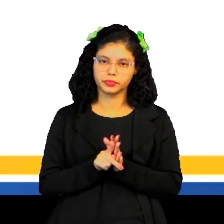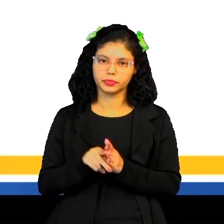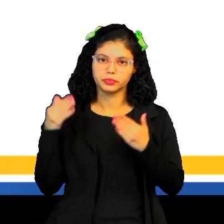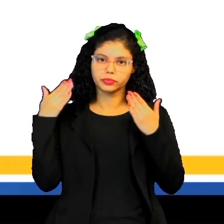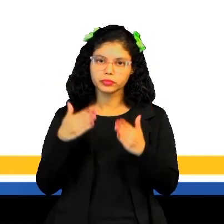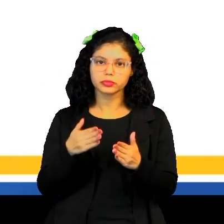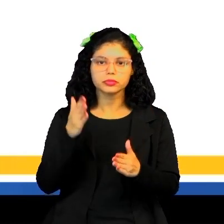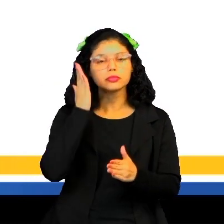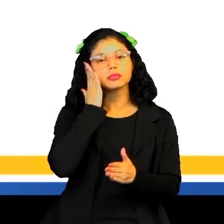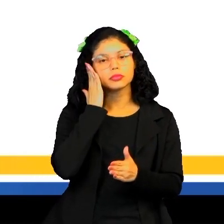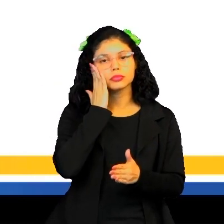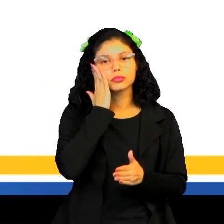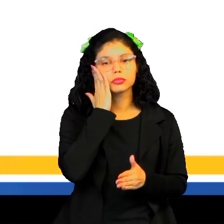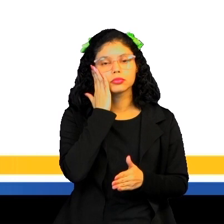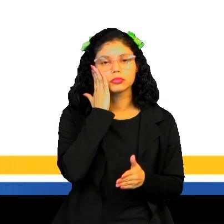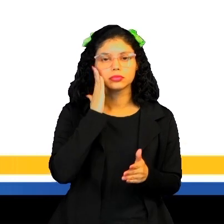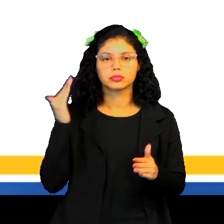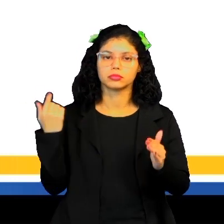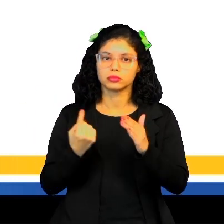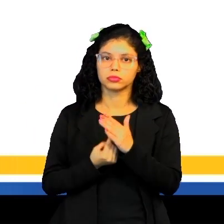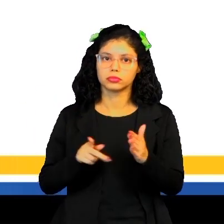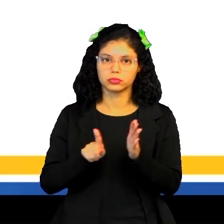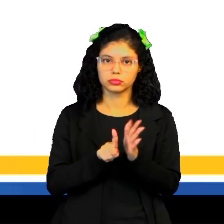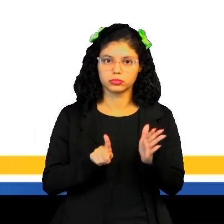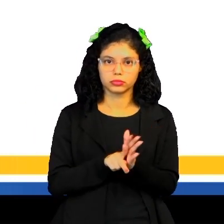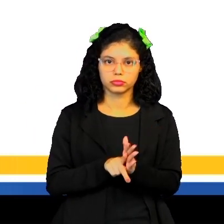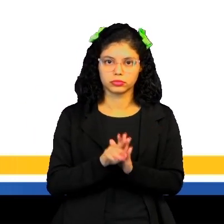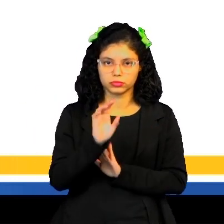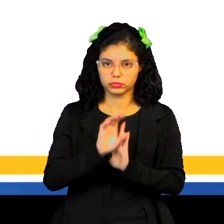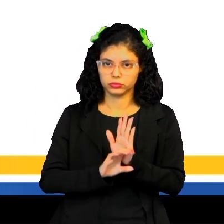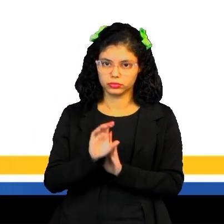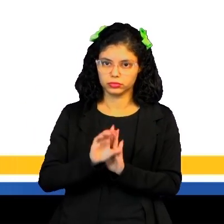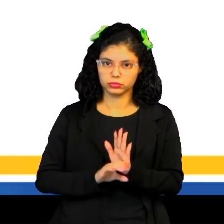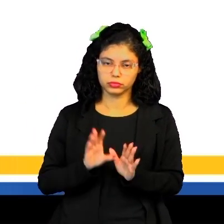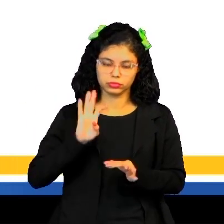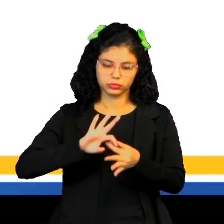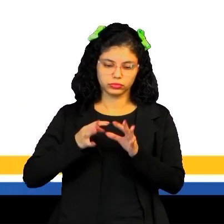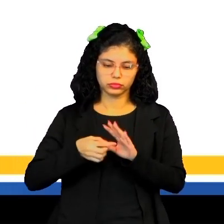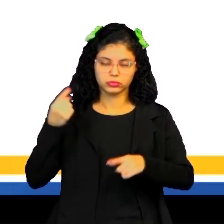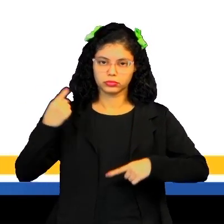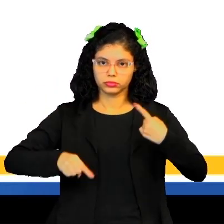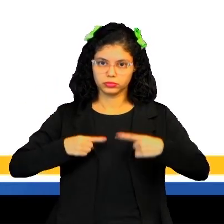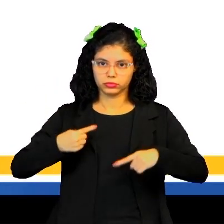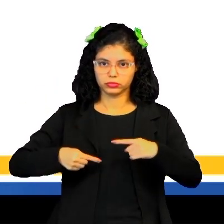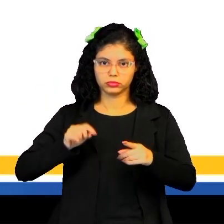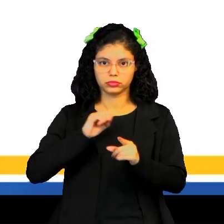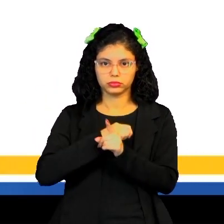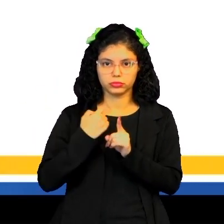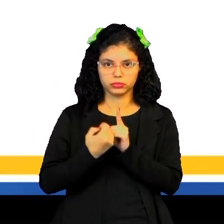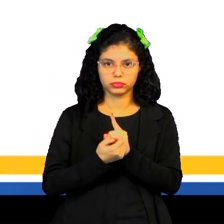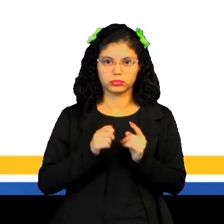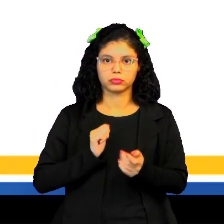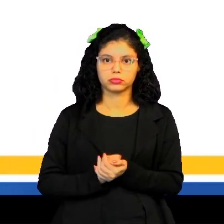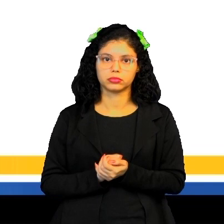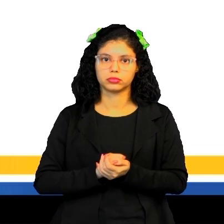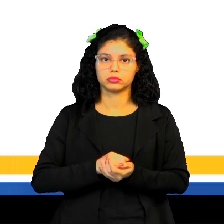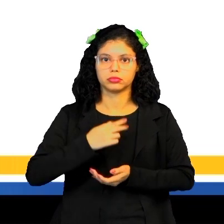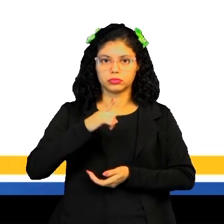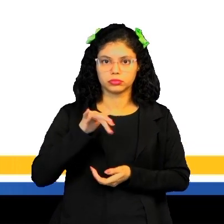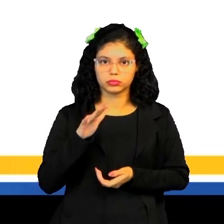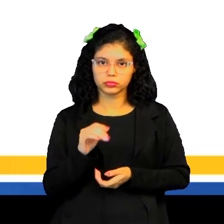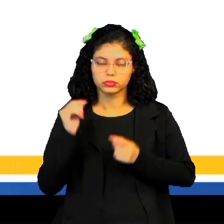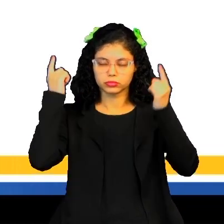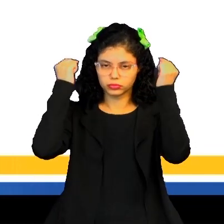a compreender e inserir o homem dentro do contexto social e político, ali dentro da polis grega,